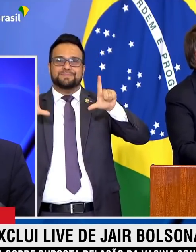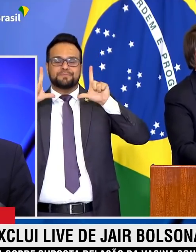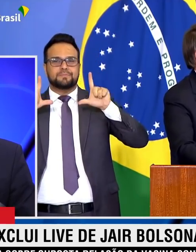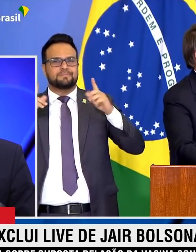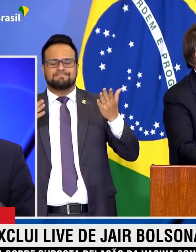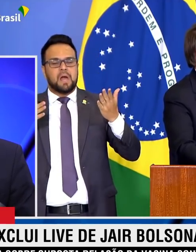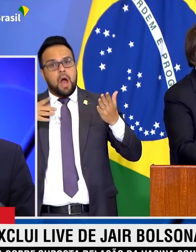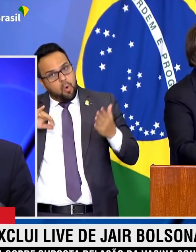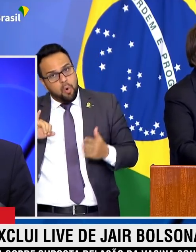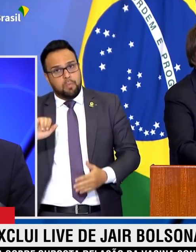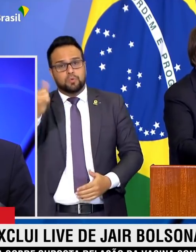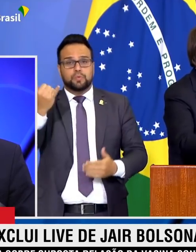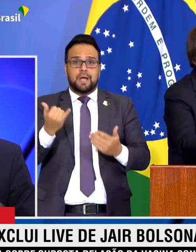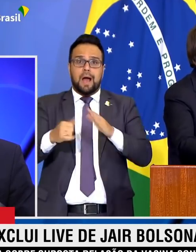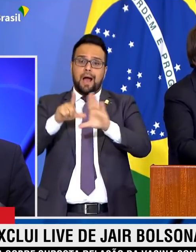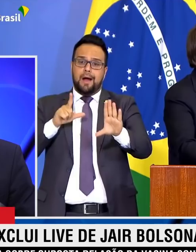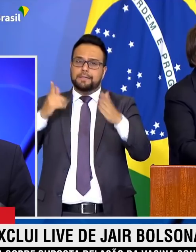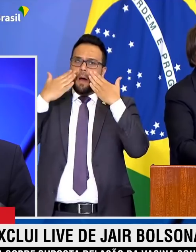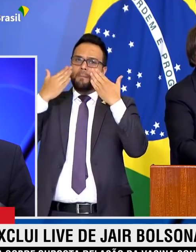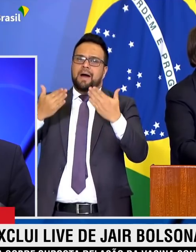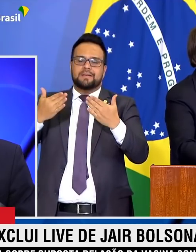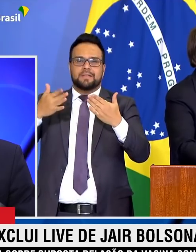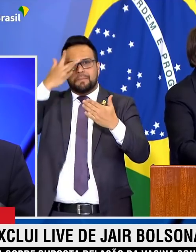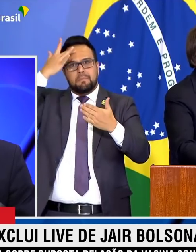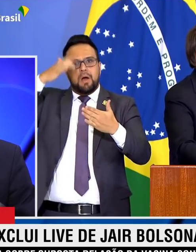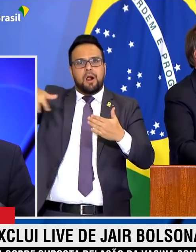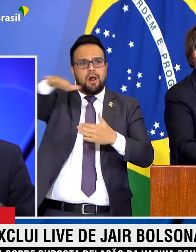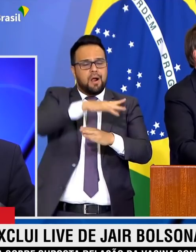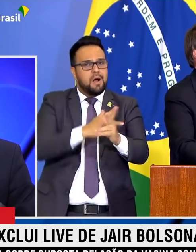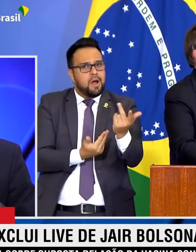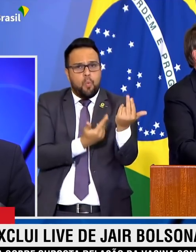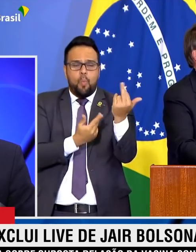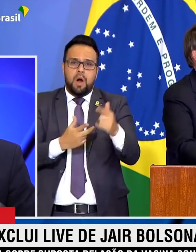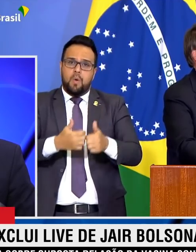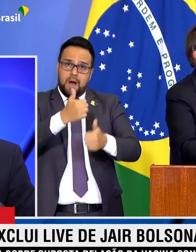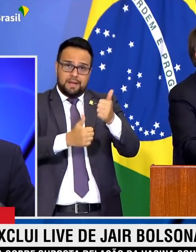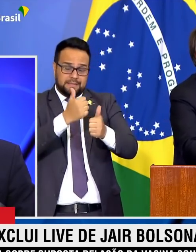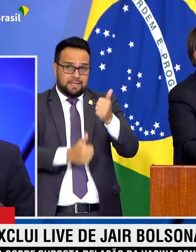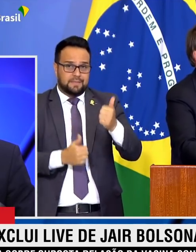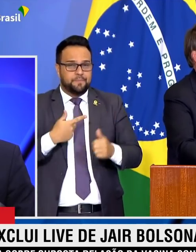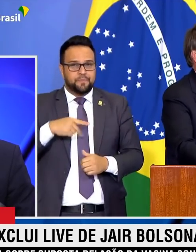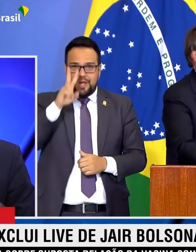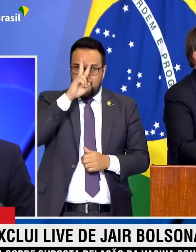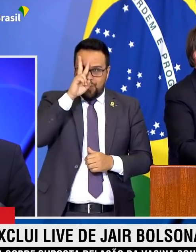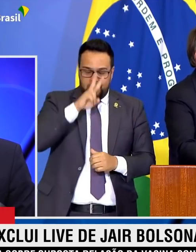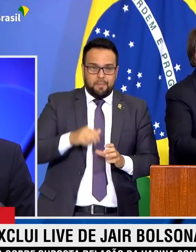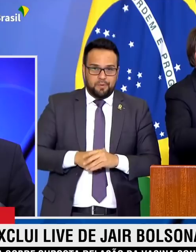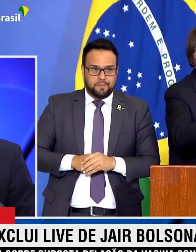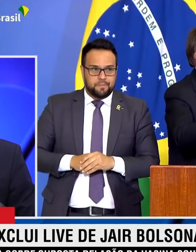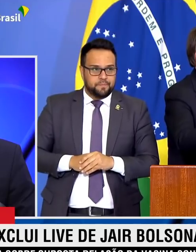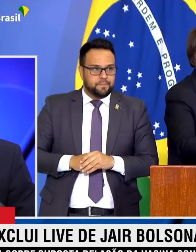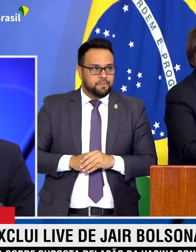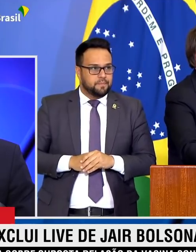para época absurdo até hoje não funciona direito isso aí nunca funcionou então o governo pensa de um jeito outro pensa do outro